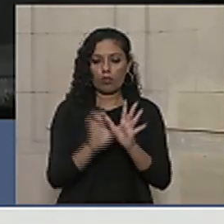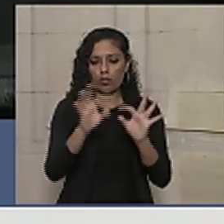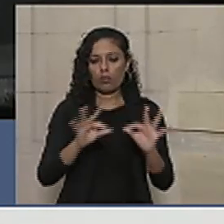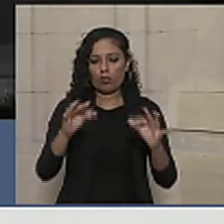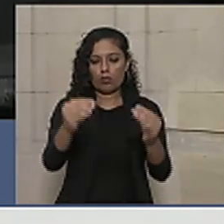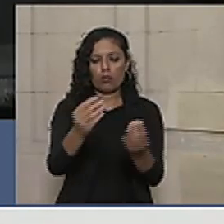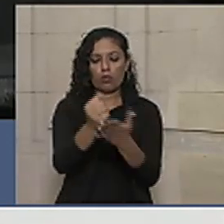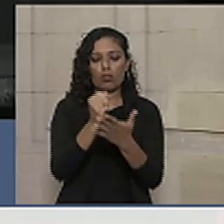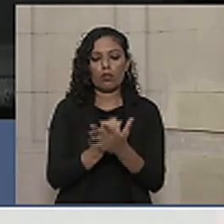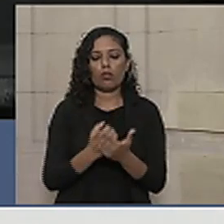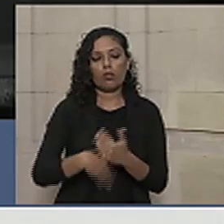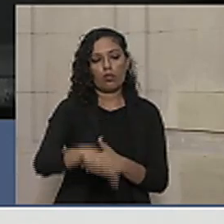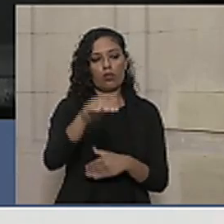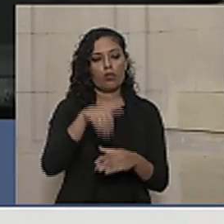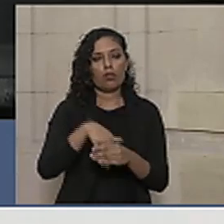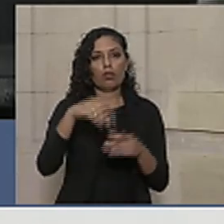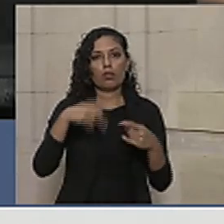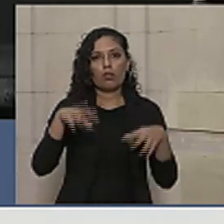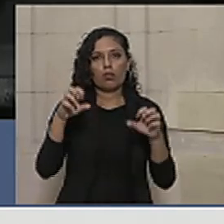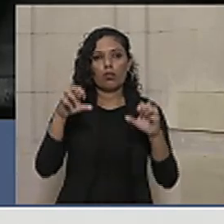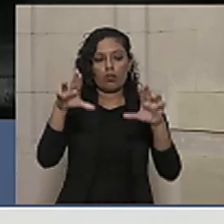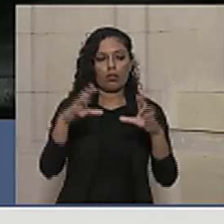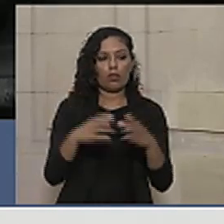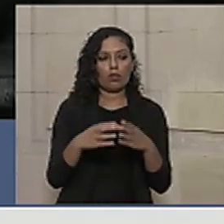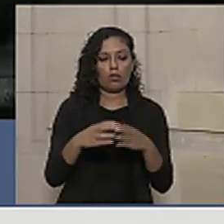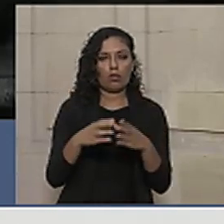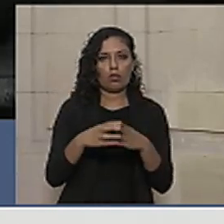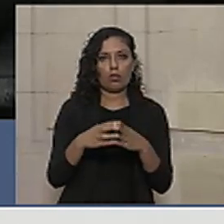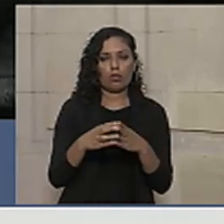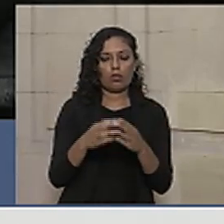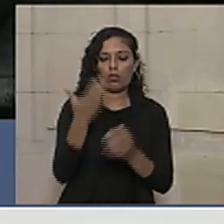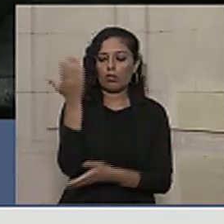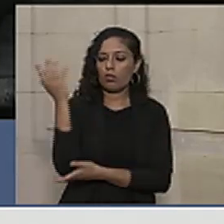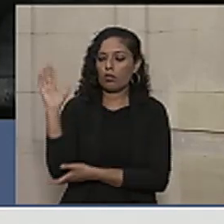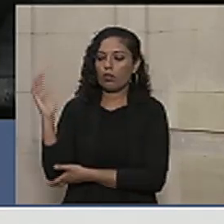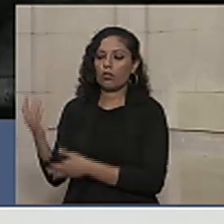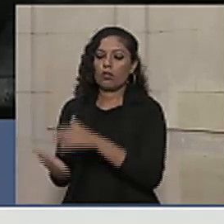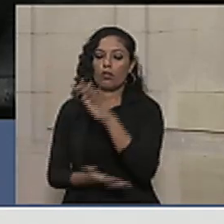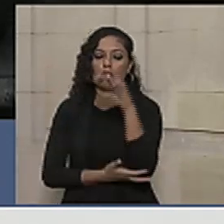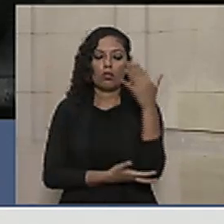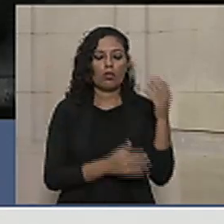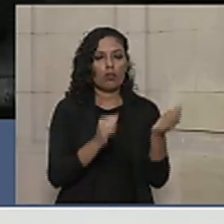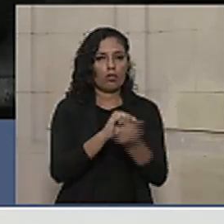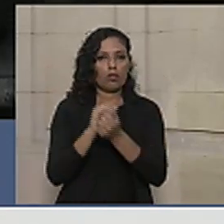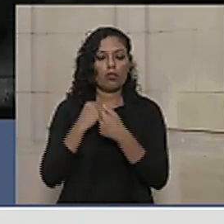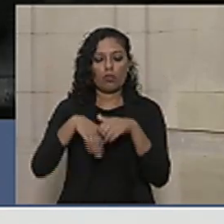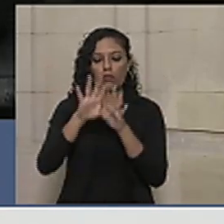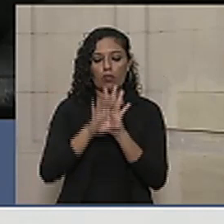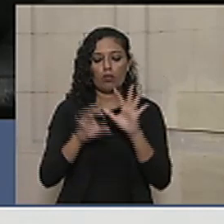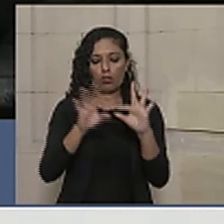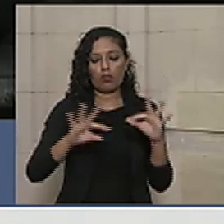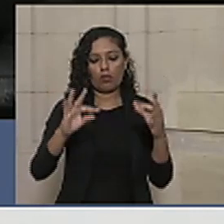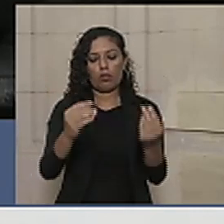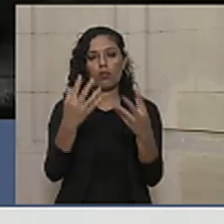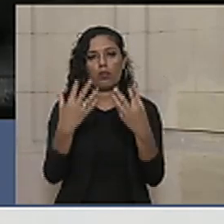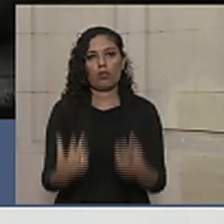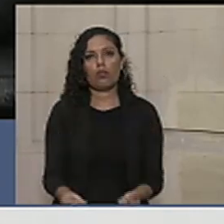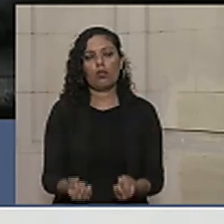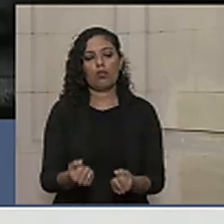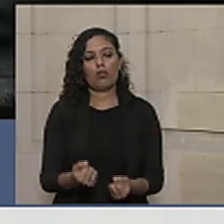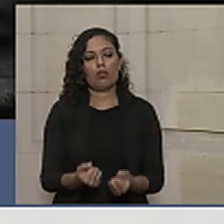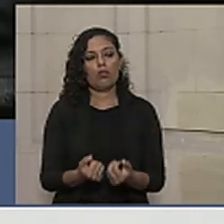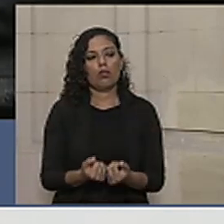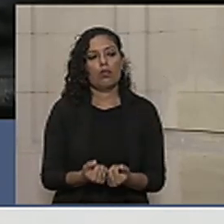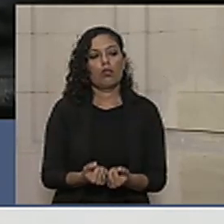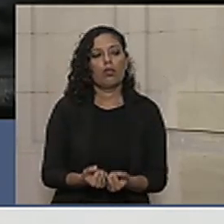Em votação, o parecer da Comissão de Meio Ambiente, com emendas. Os senhores que aprovam nesse como estão aprovados.